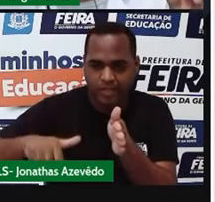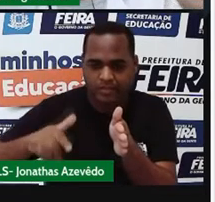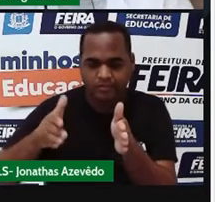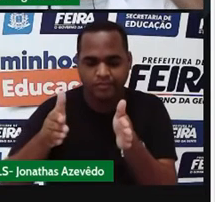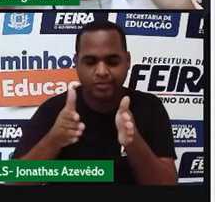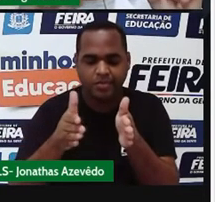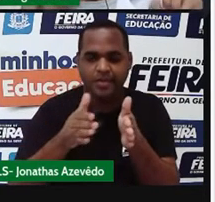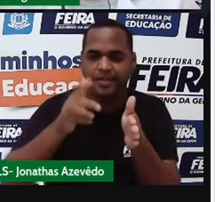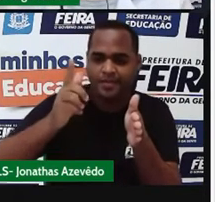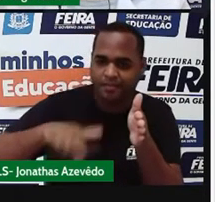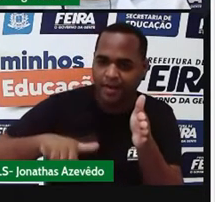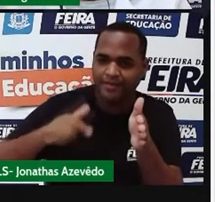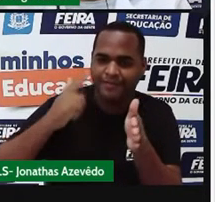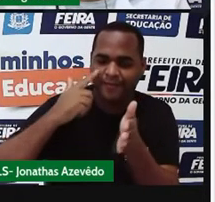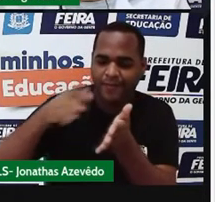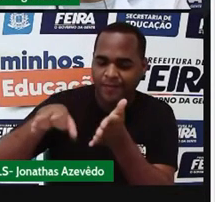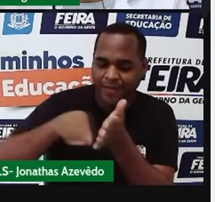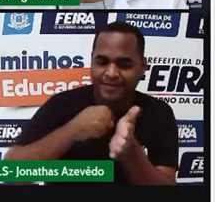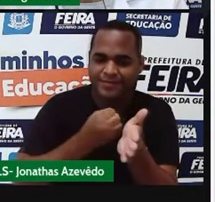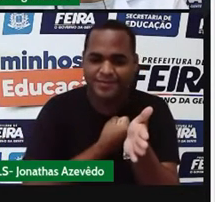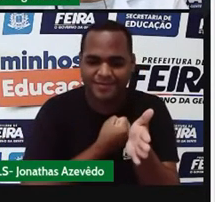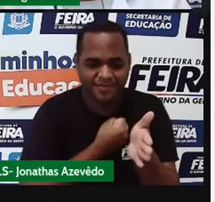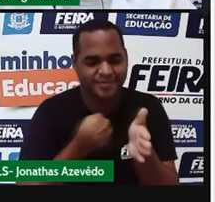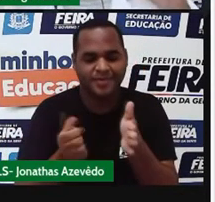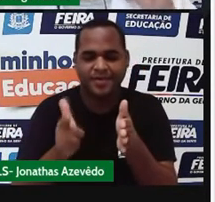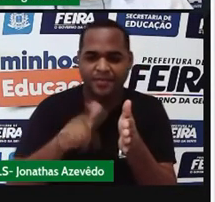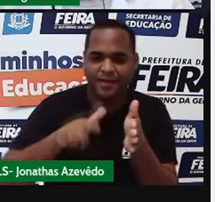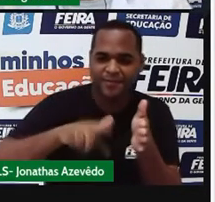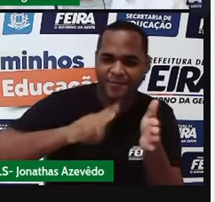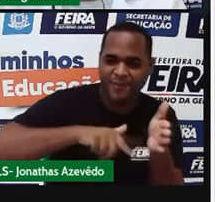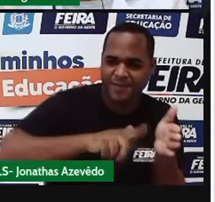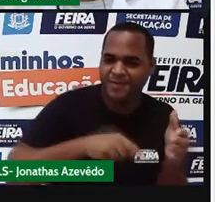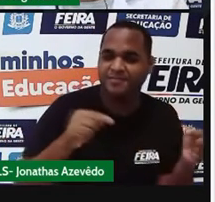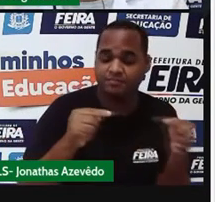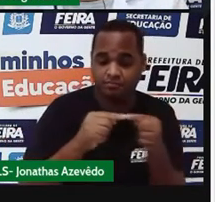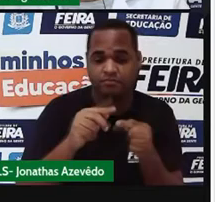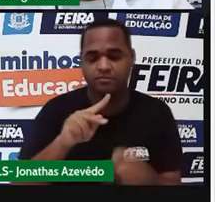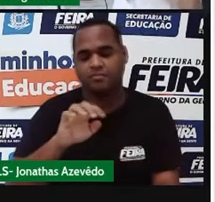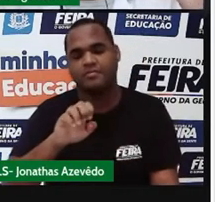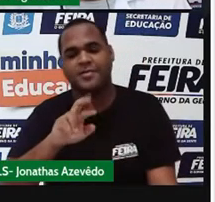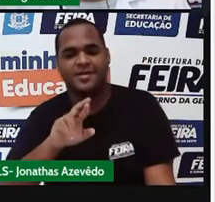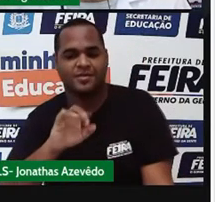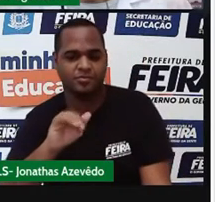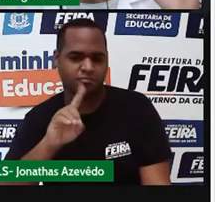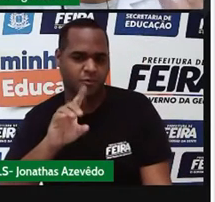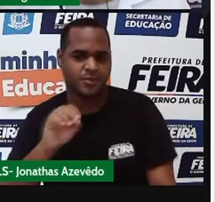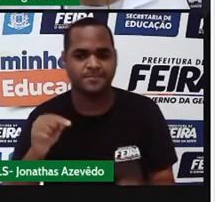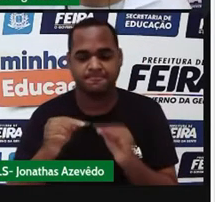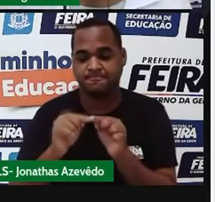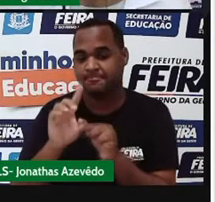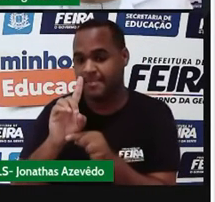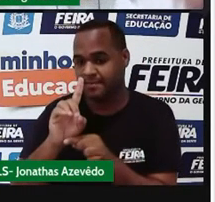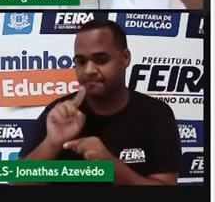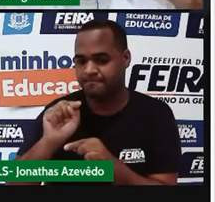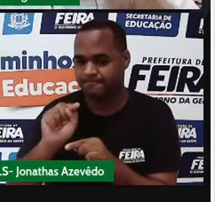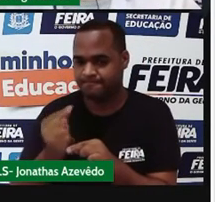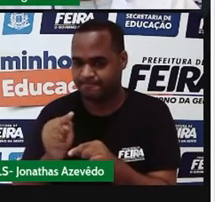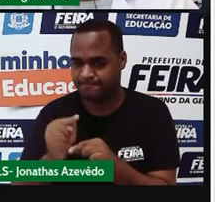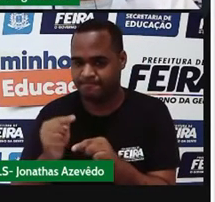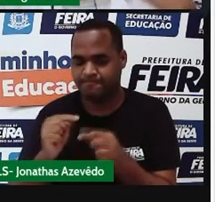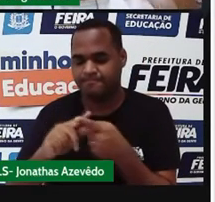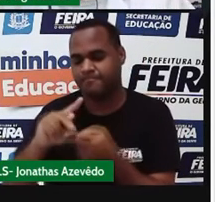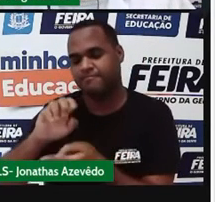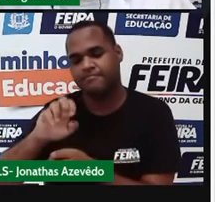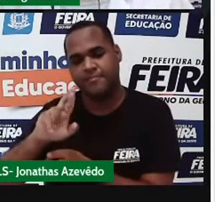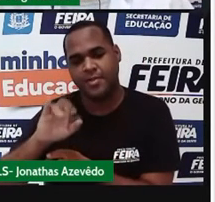vezes Então nesse número Zinho acontece isso por isso que ele é chamado de periódica dízima porque tem,